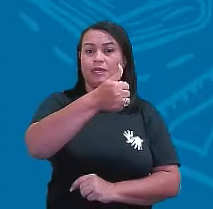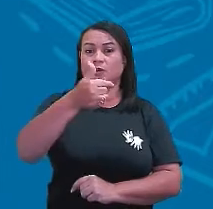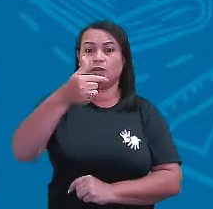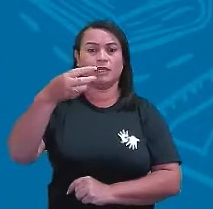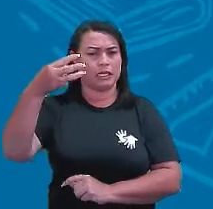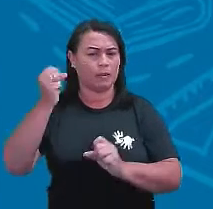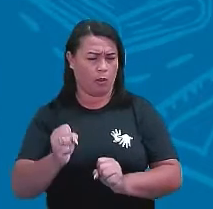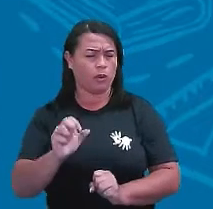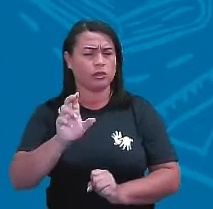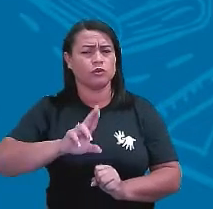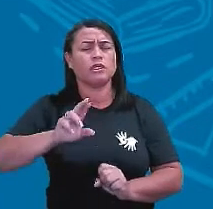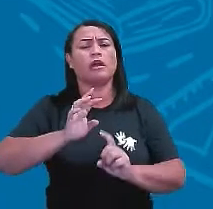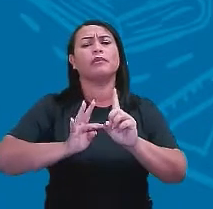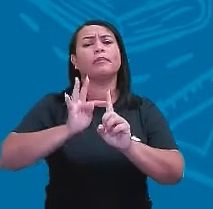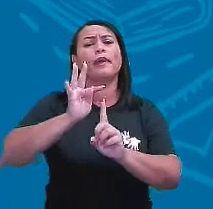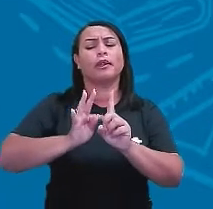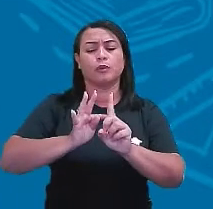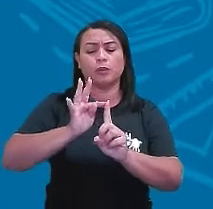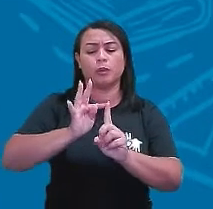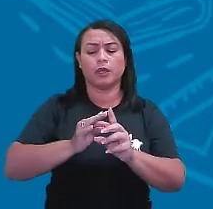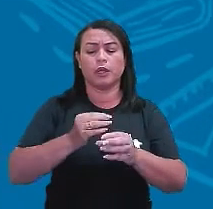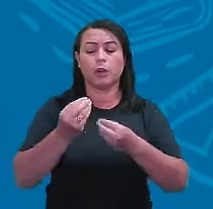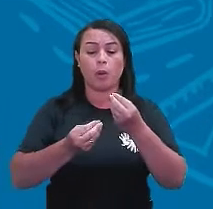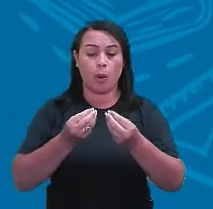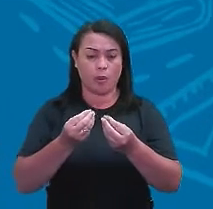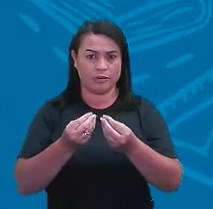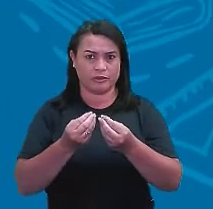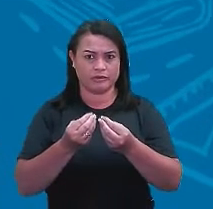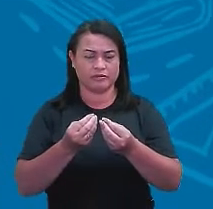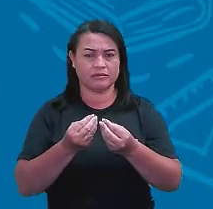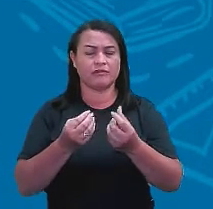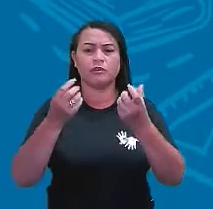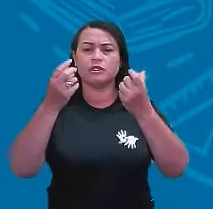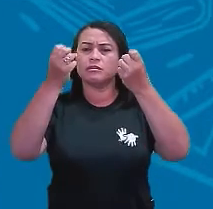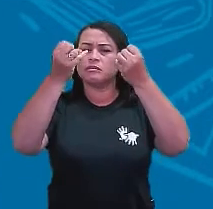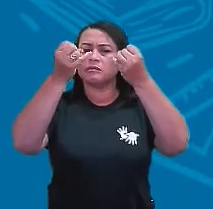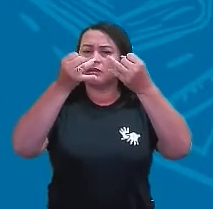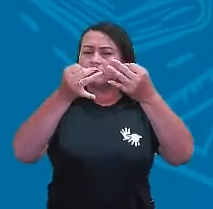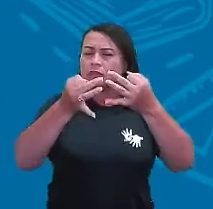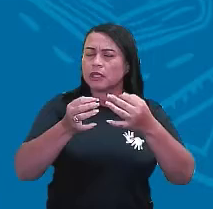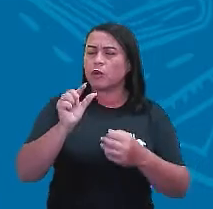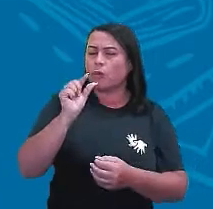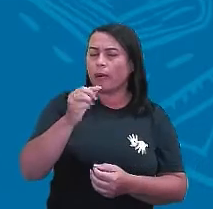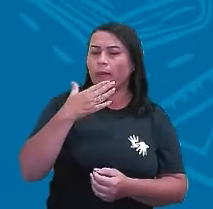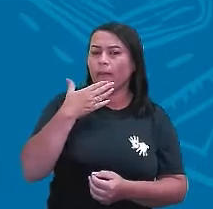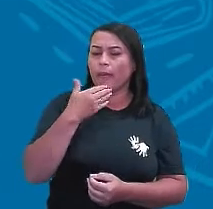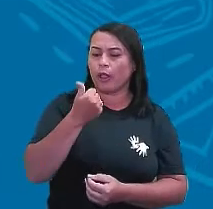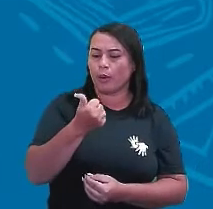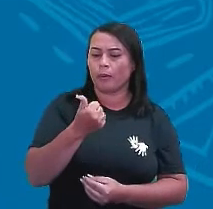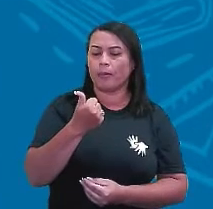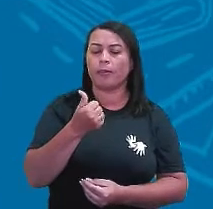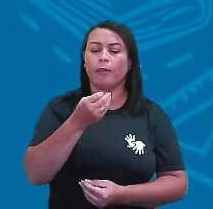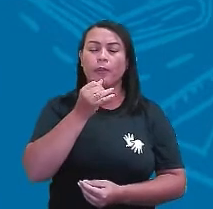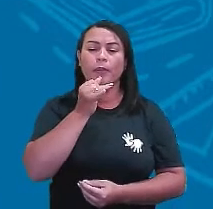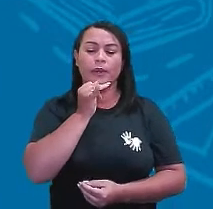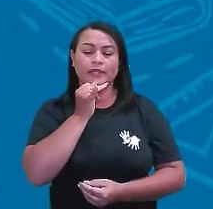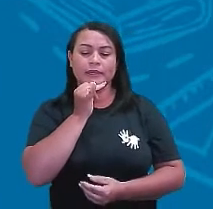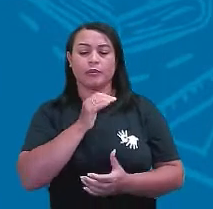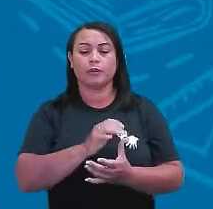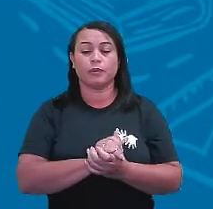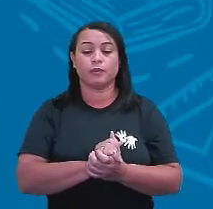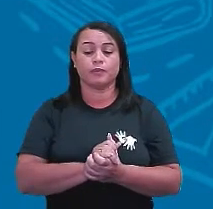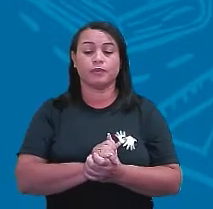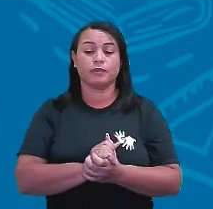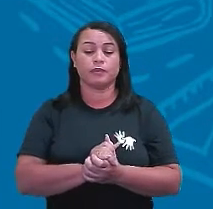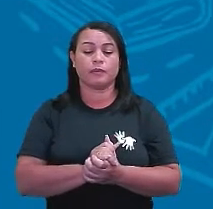medida de temperatura. E aí, vou explicar só um pouquinho melhor. Por exemplo, no